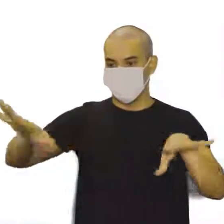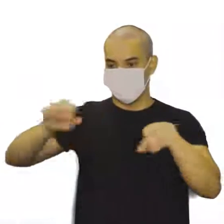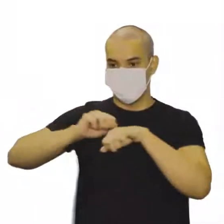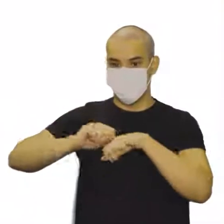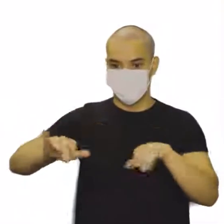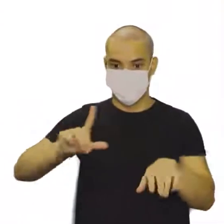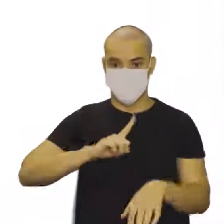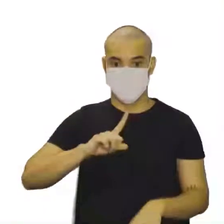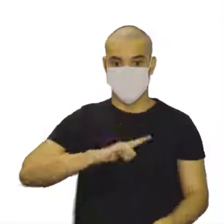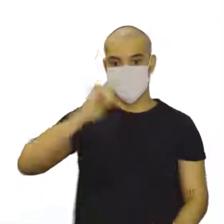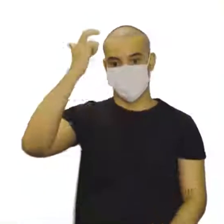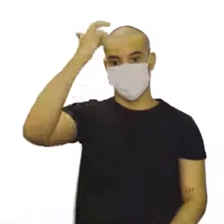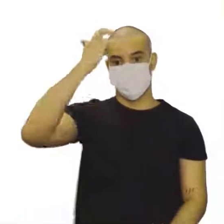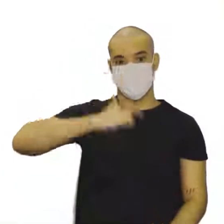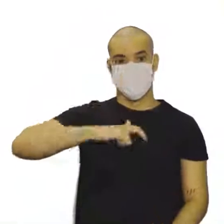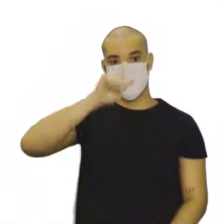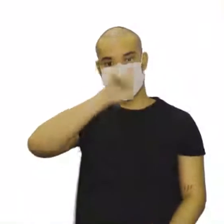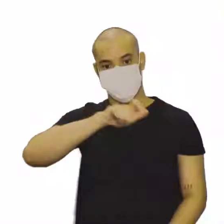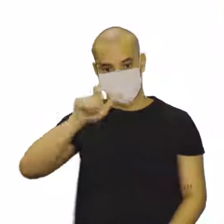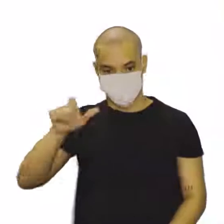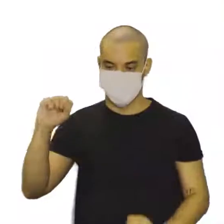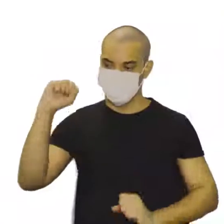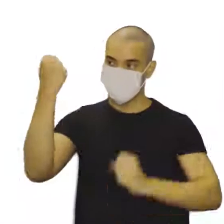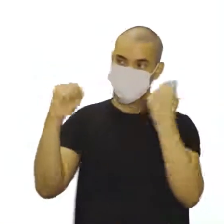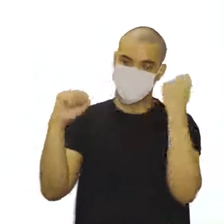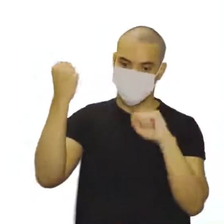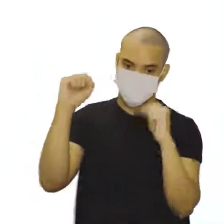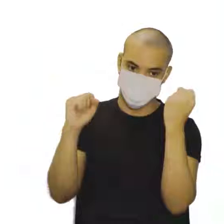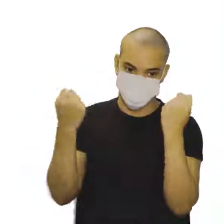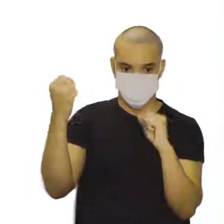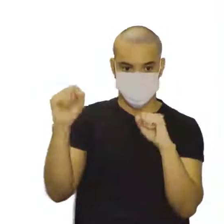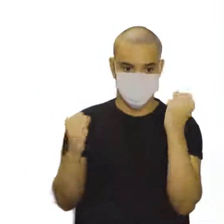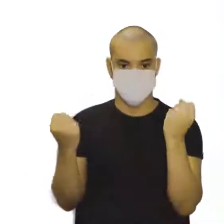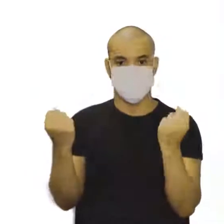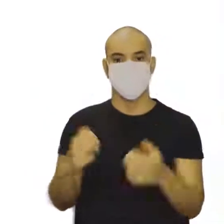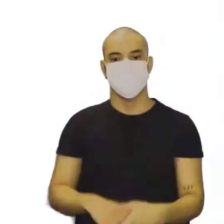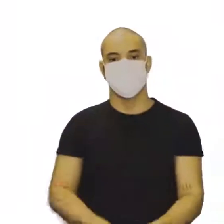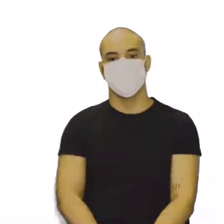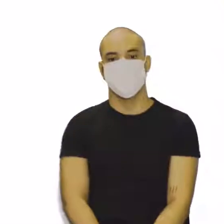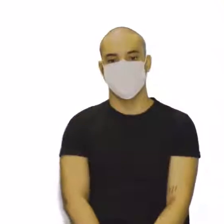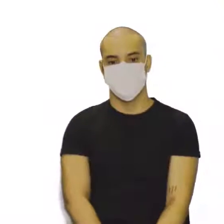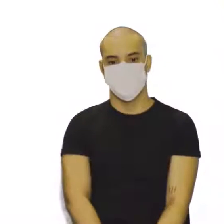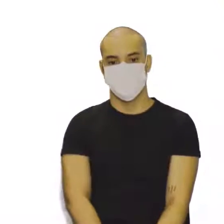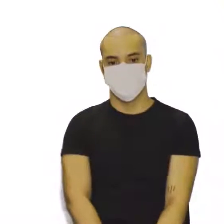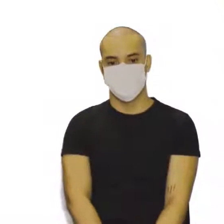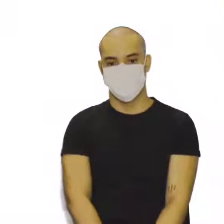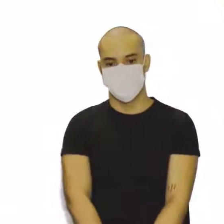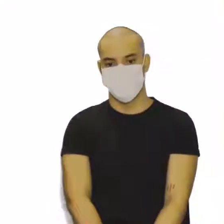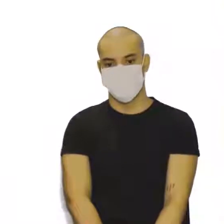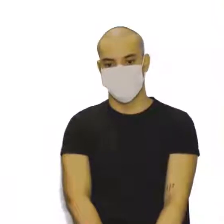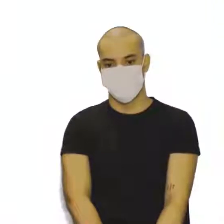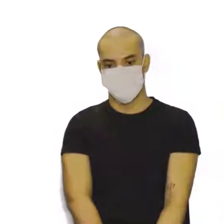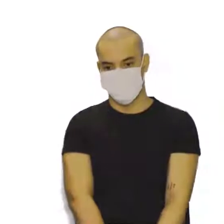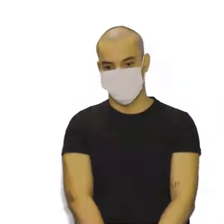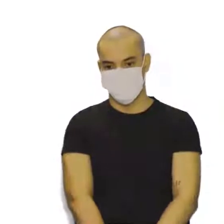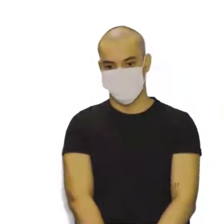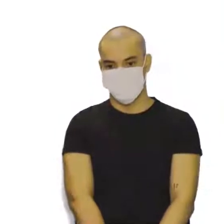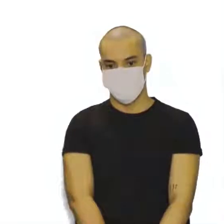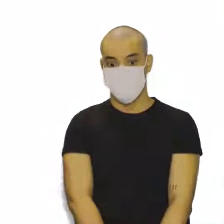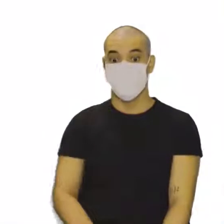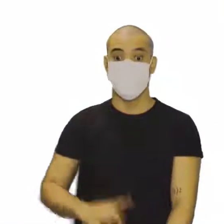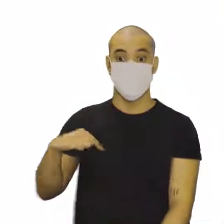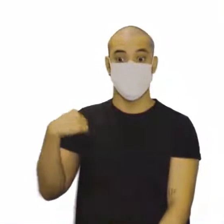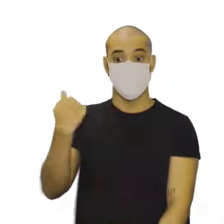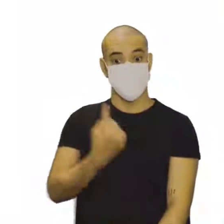temos consumidores, né, comerciais, indústrias, entendido isso? E aqui nós temos consumidores residenciais,